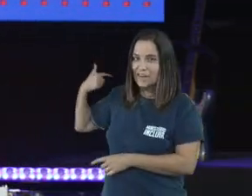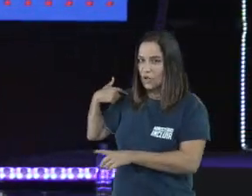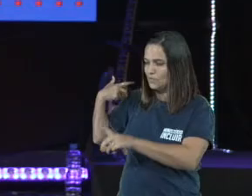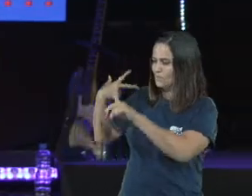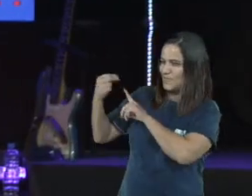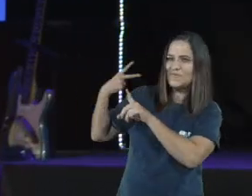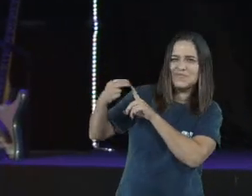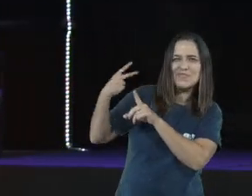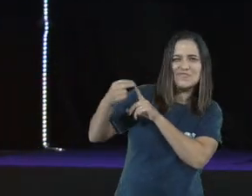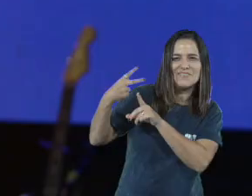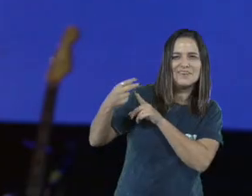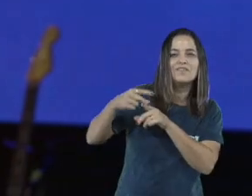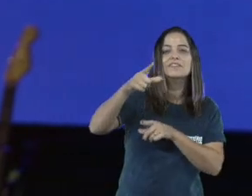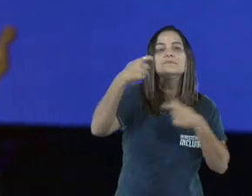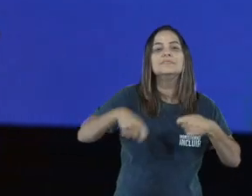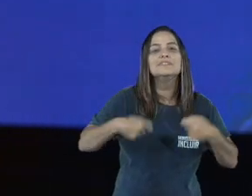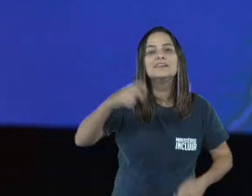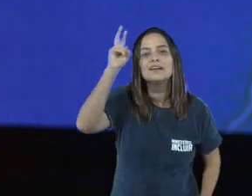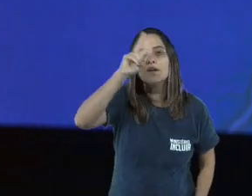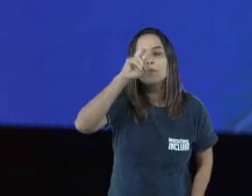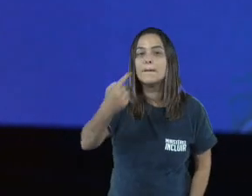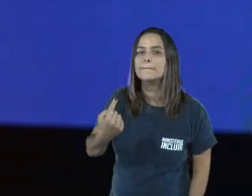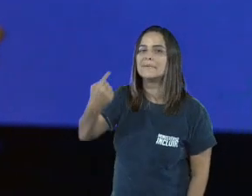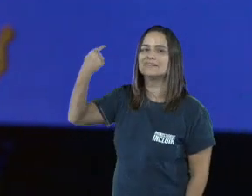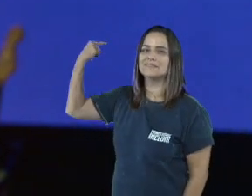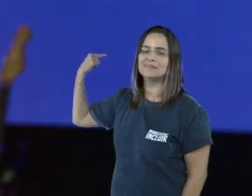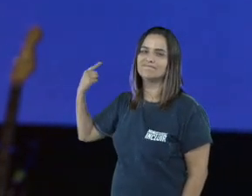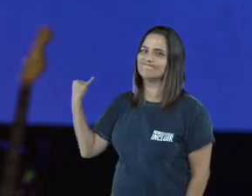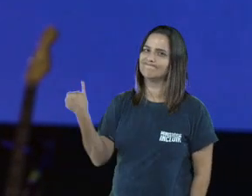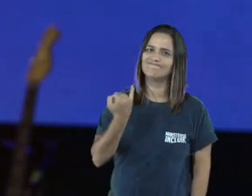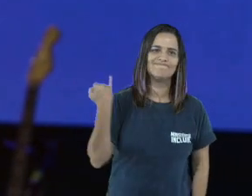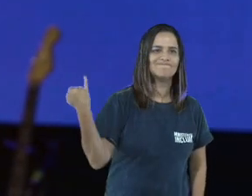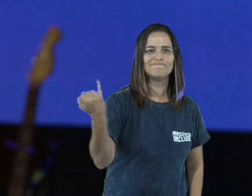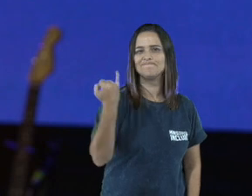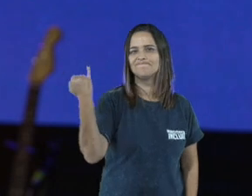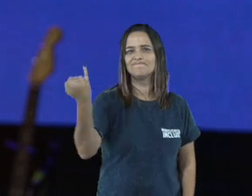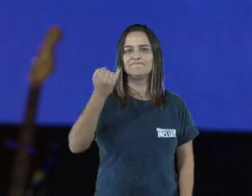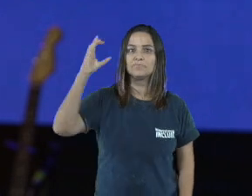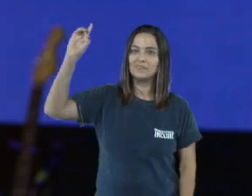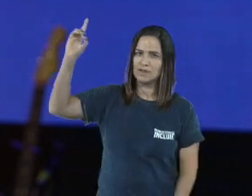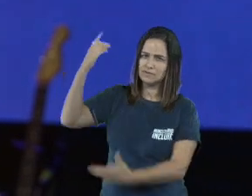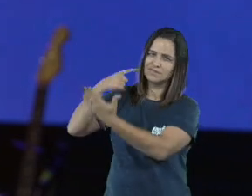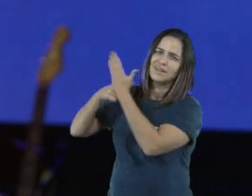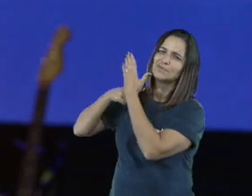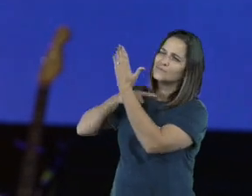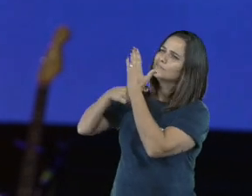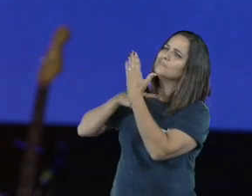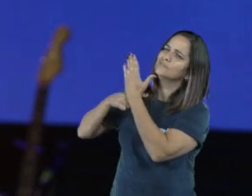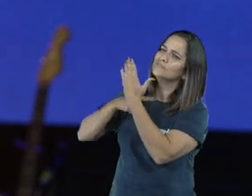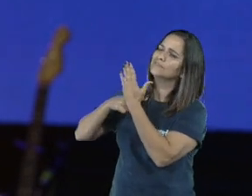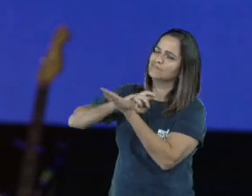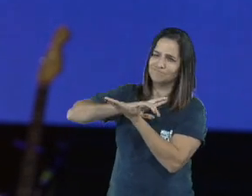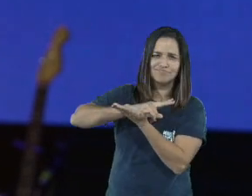retrovisor da sua história e quanta coisa eu já fez a ponta por baixo que você fez que